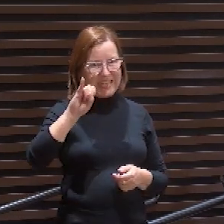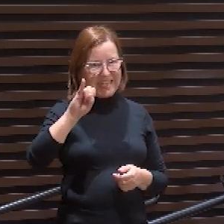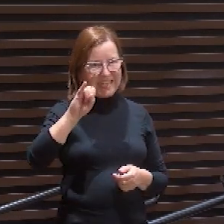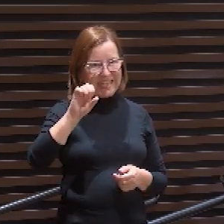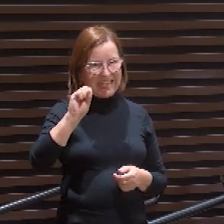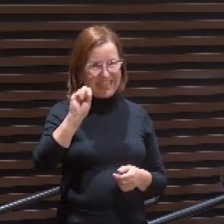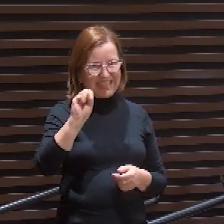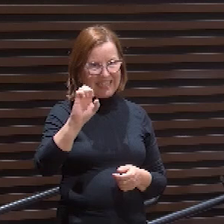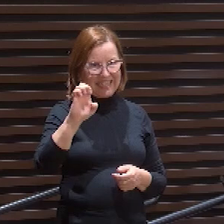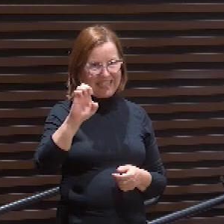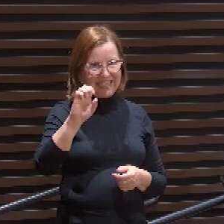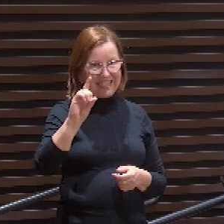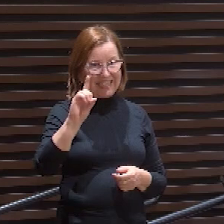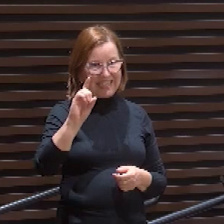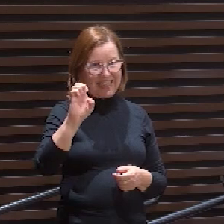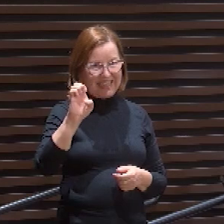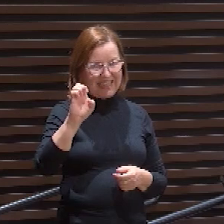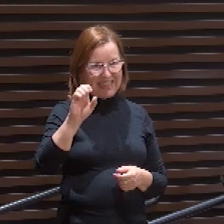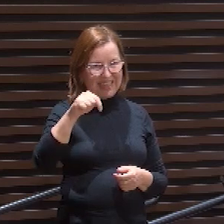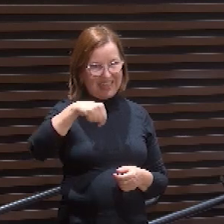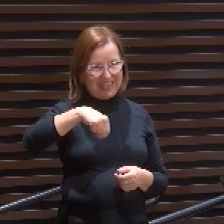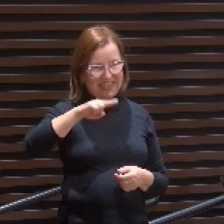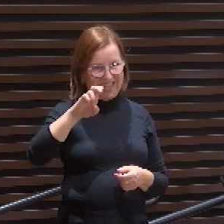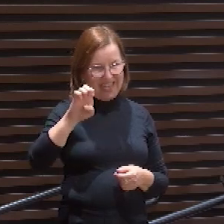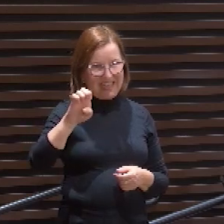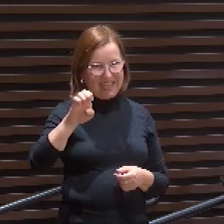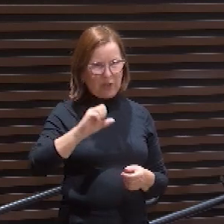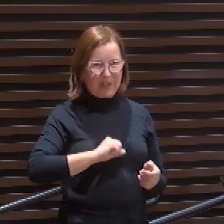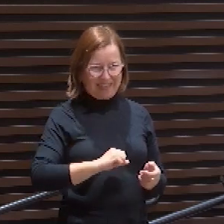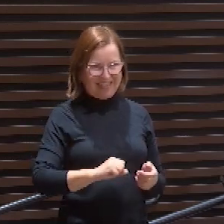E abençoou Abraão.